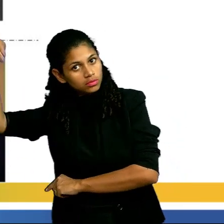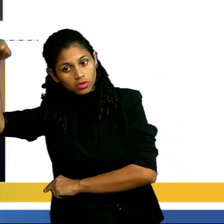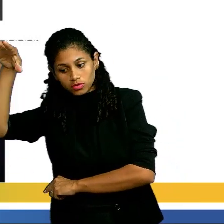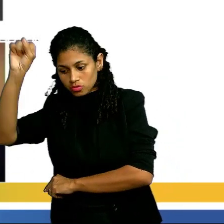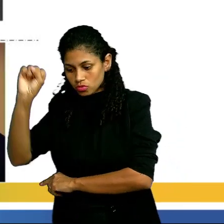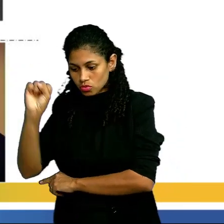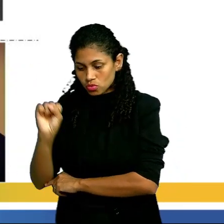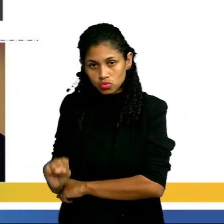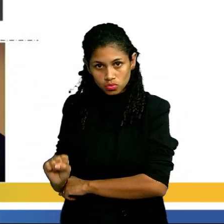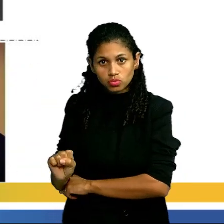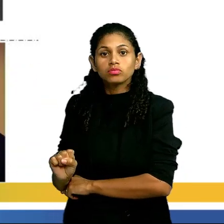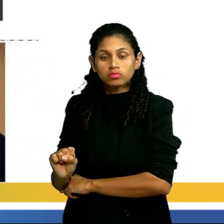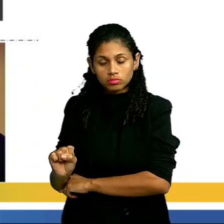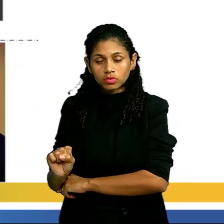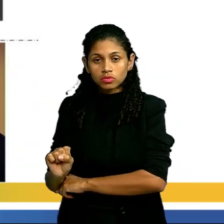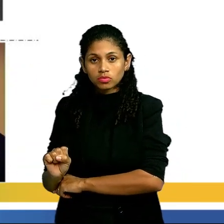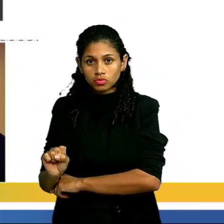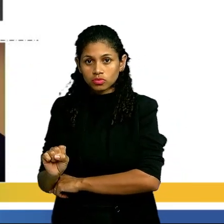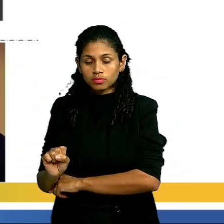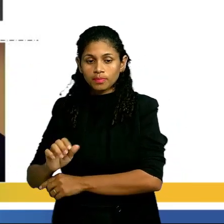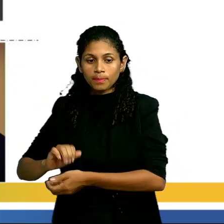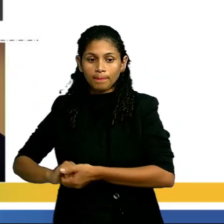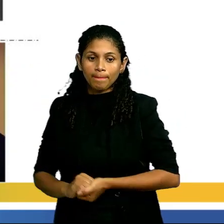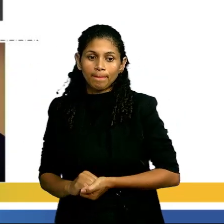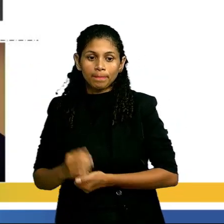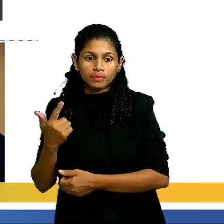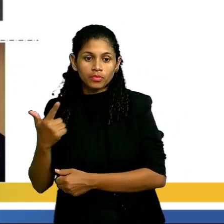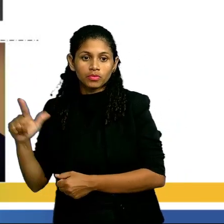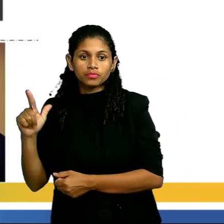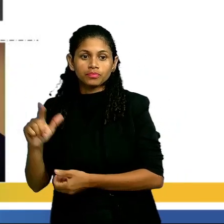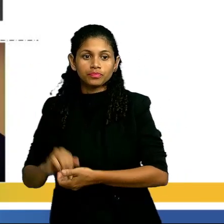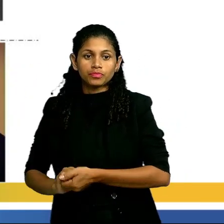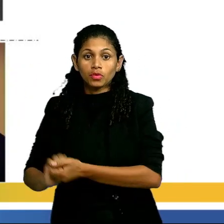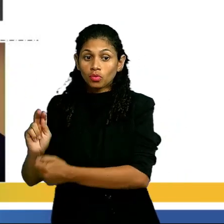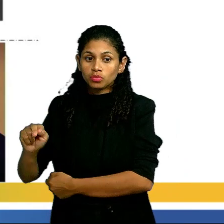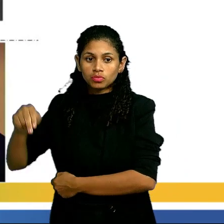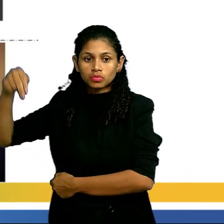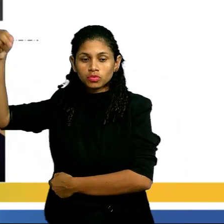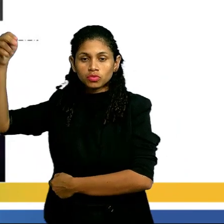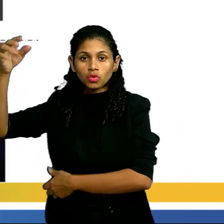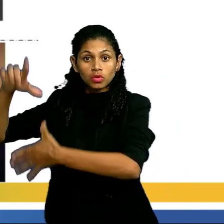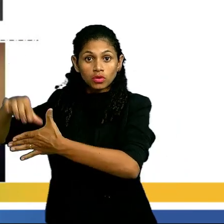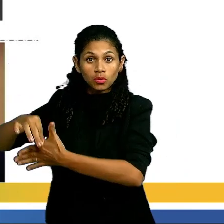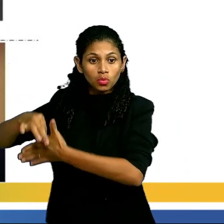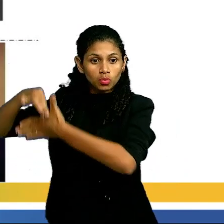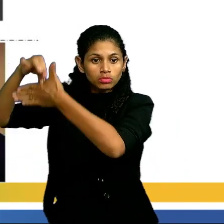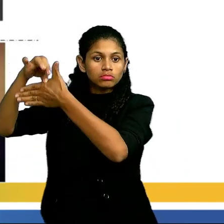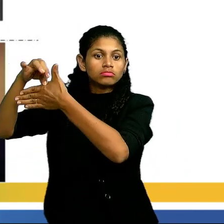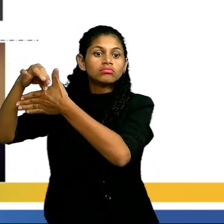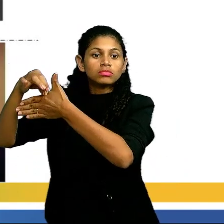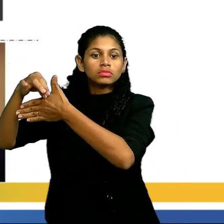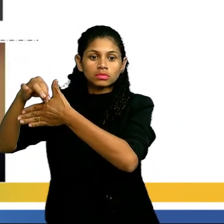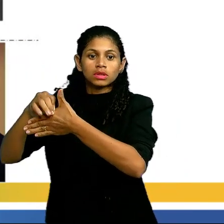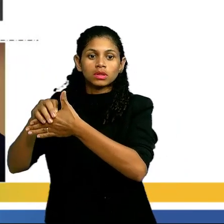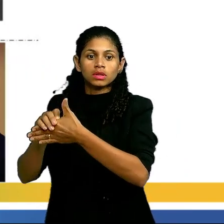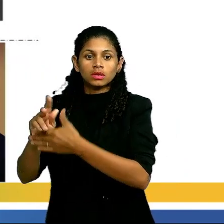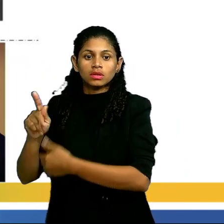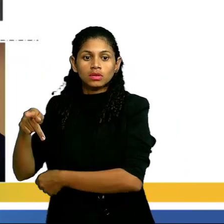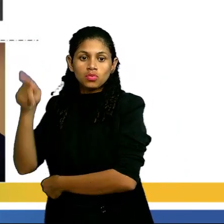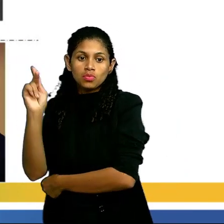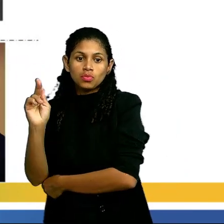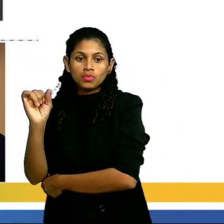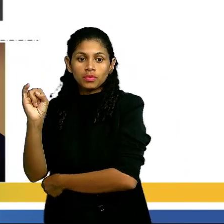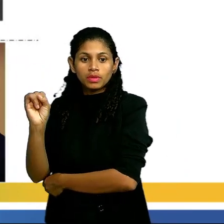está vendo, né, na parte norte, liderada pelo comunista Kim Il-sung, e na parte sul, né, se torna